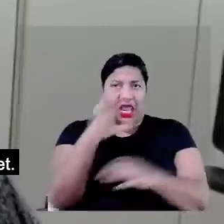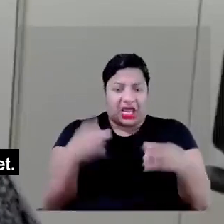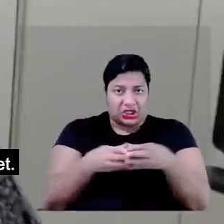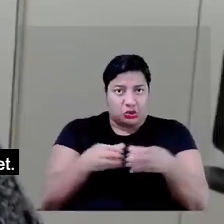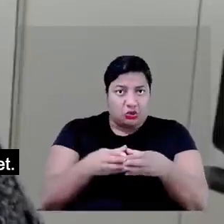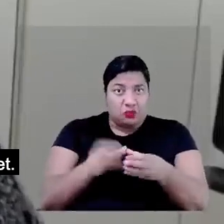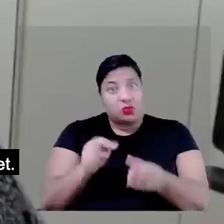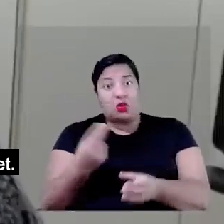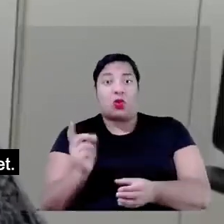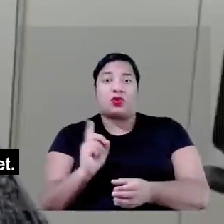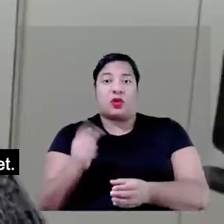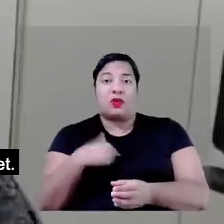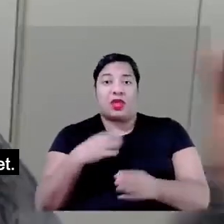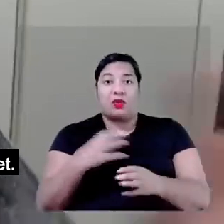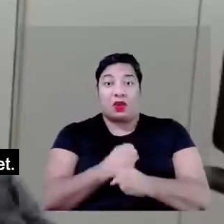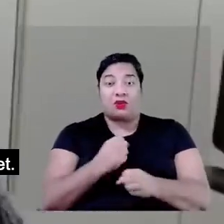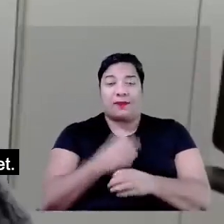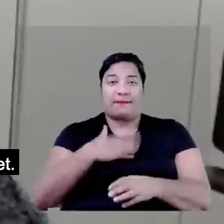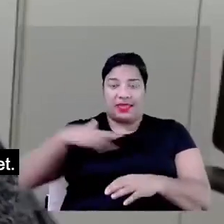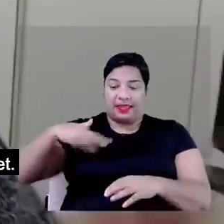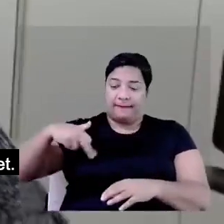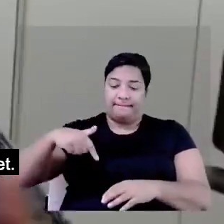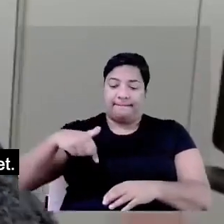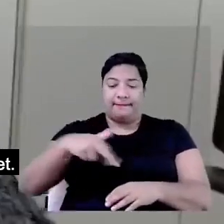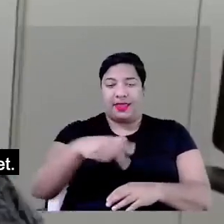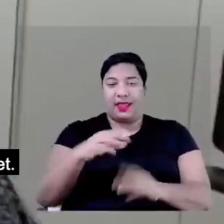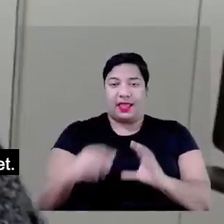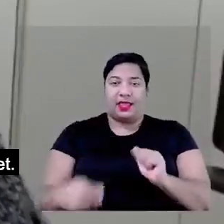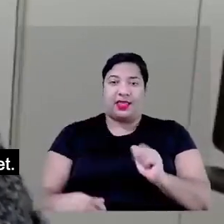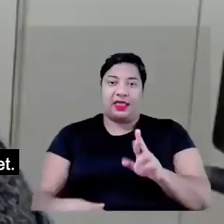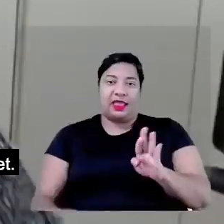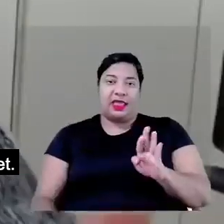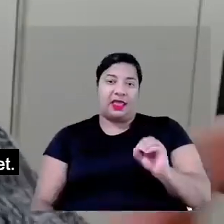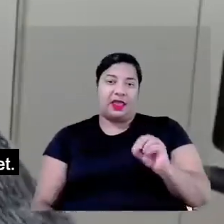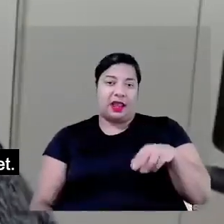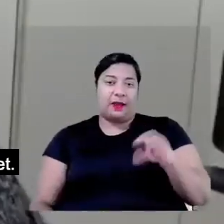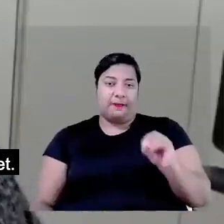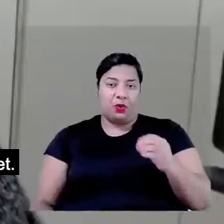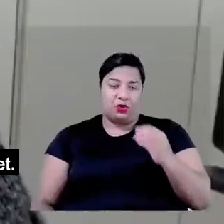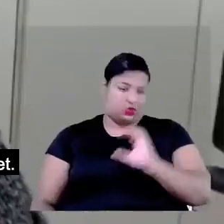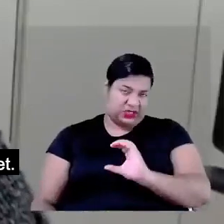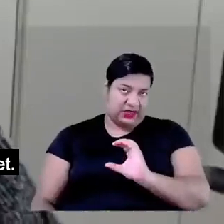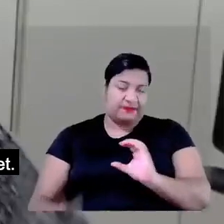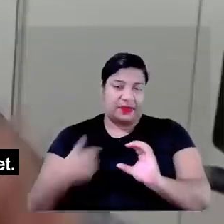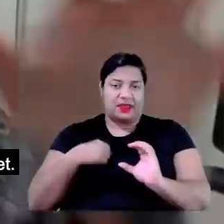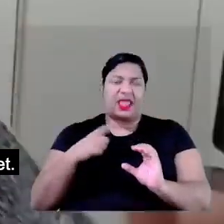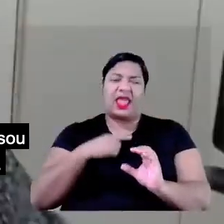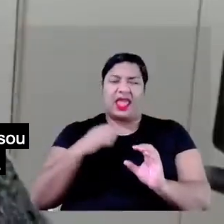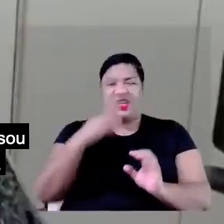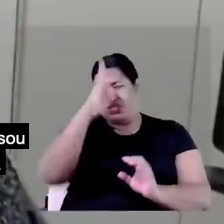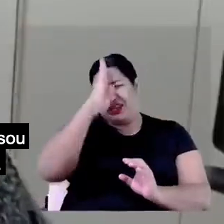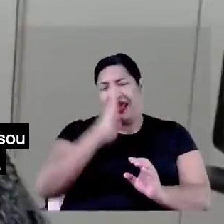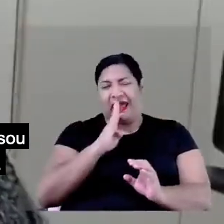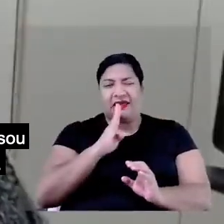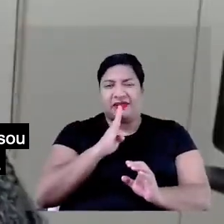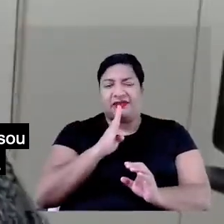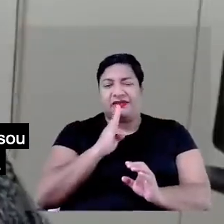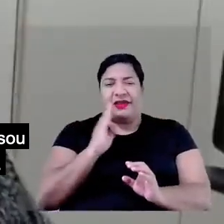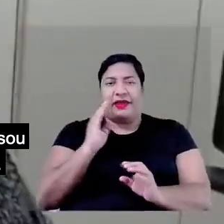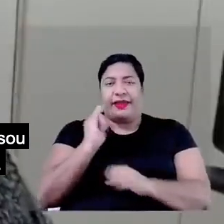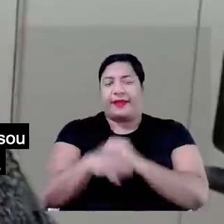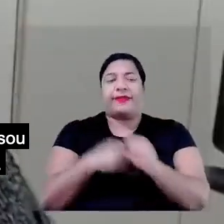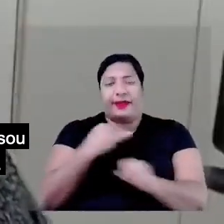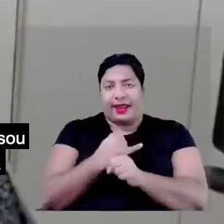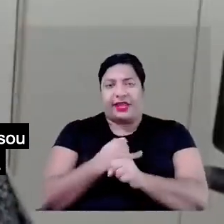Eu fiz o cálculo da minha pegada de carbono, eu faço periodicamente, assim, né? Tem ferramentas aí gratuitas na internet, né? Calcule sua pegada de